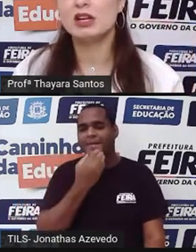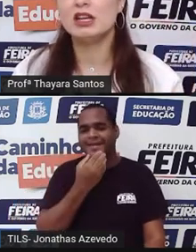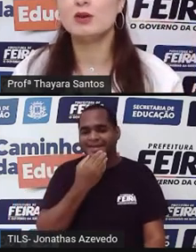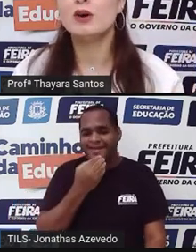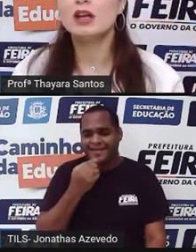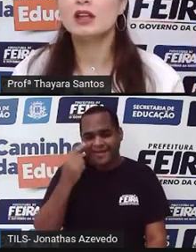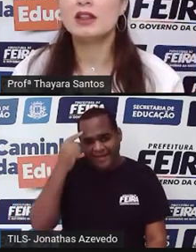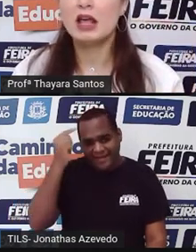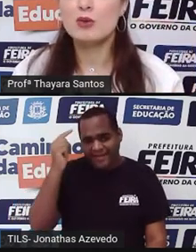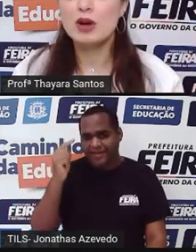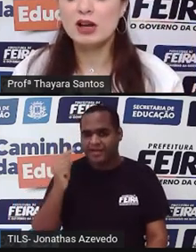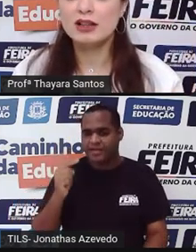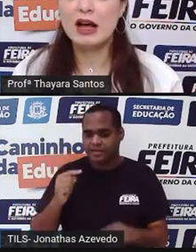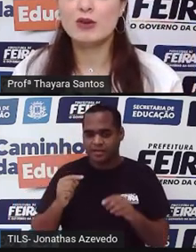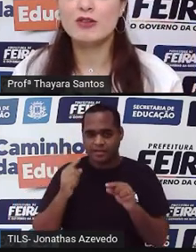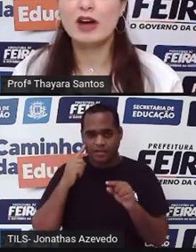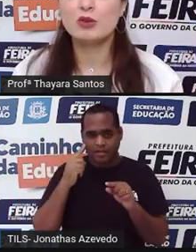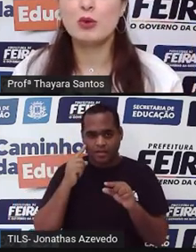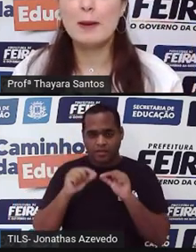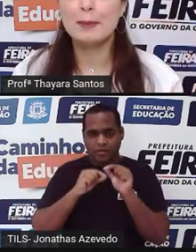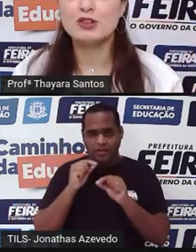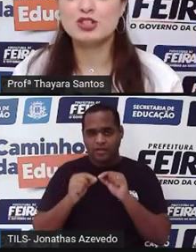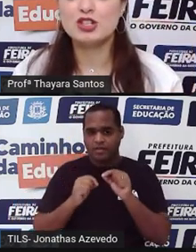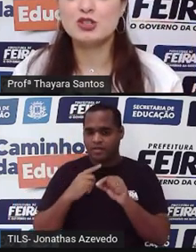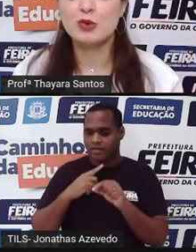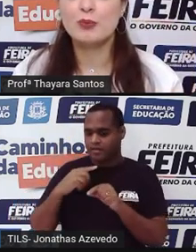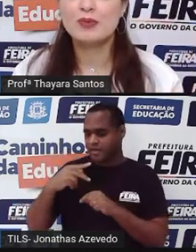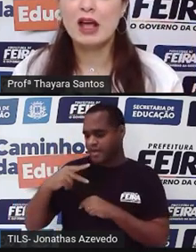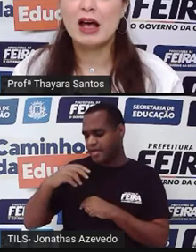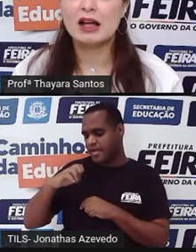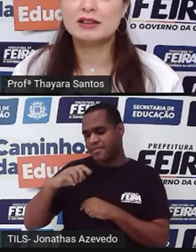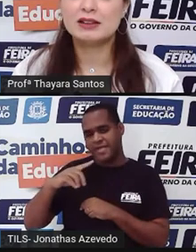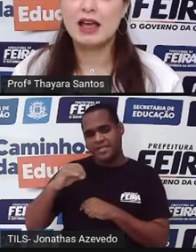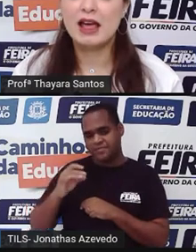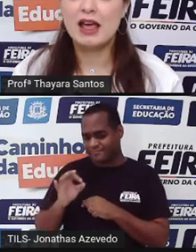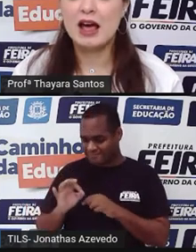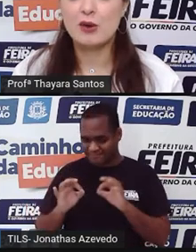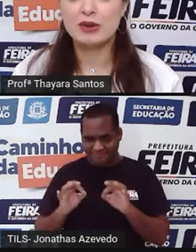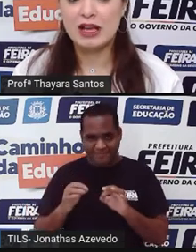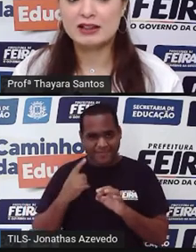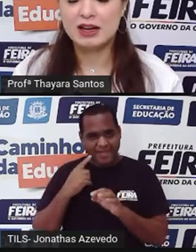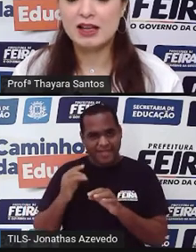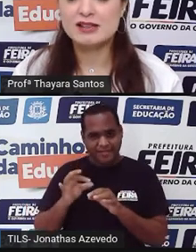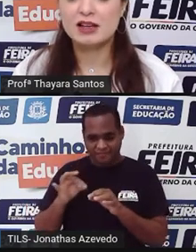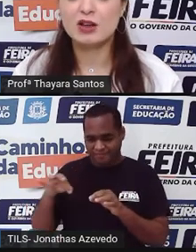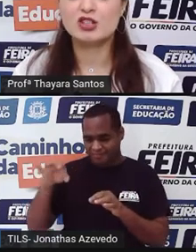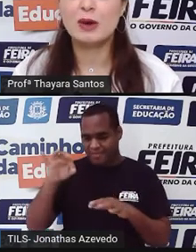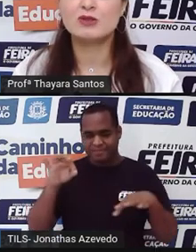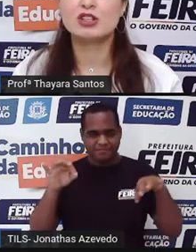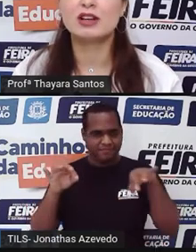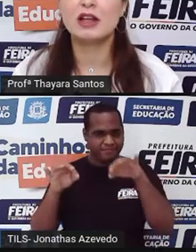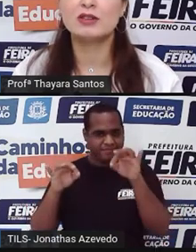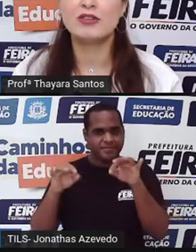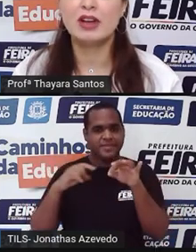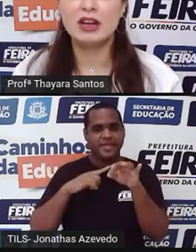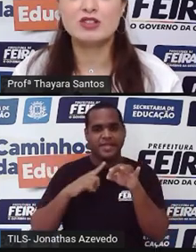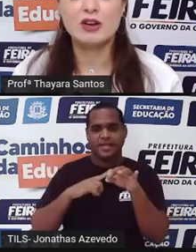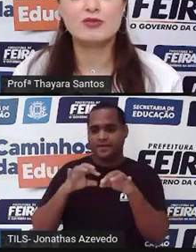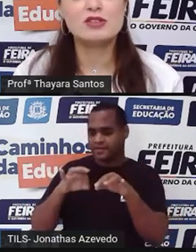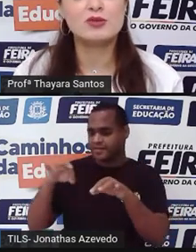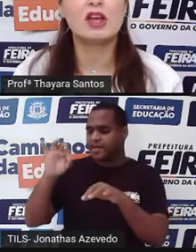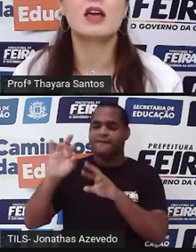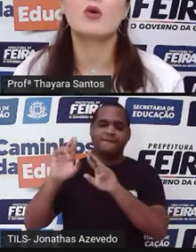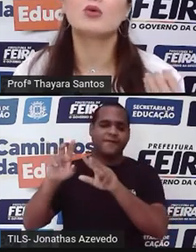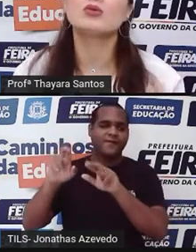masculino que tem um canal que vai do epidídimo até a uretra está na chamado de canal